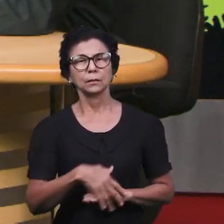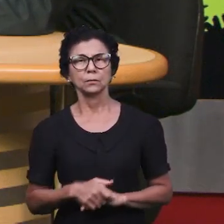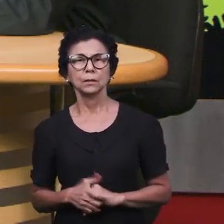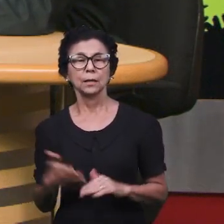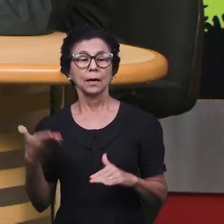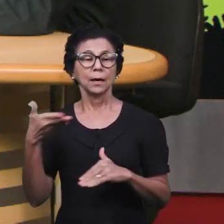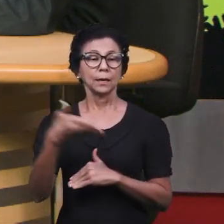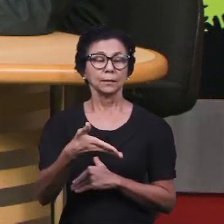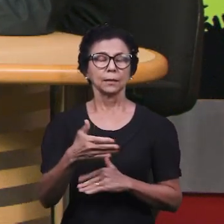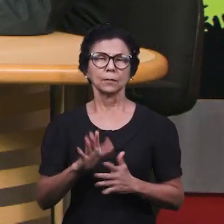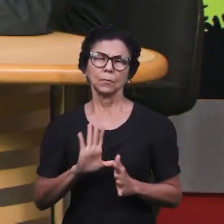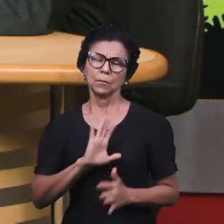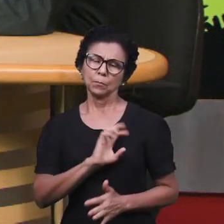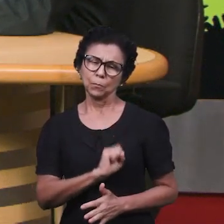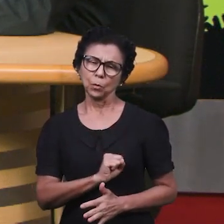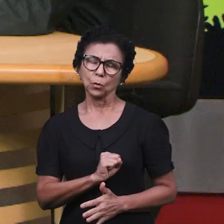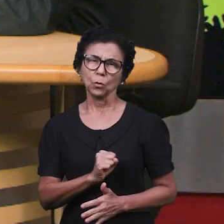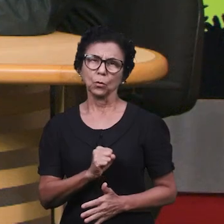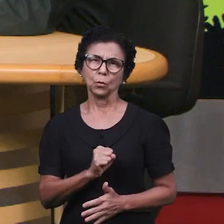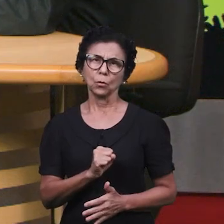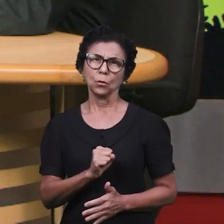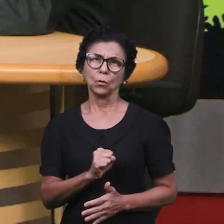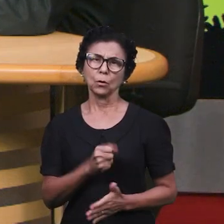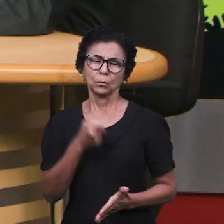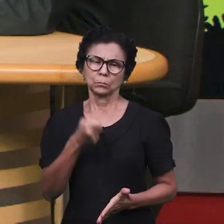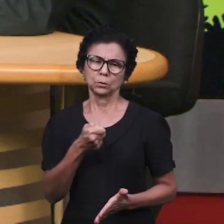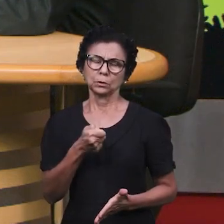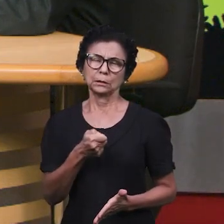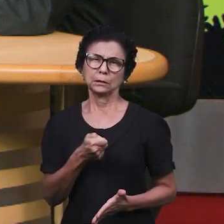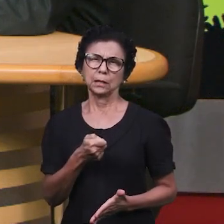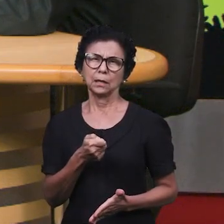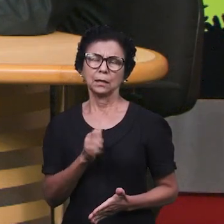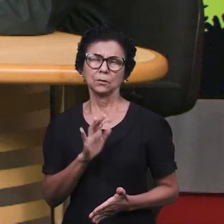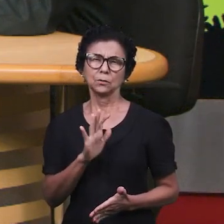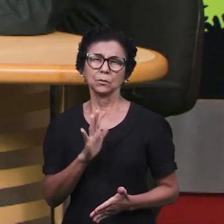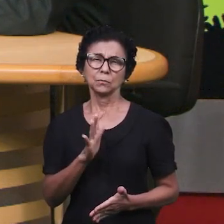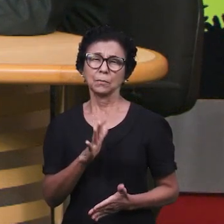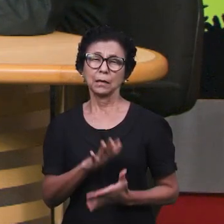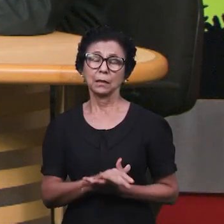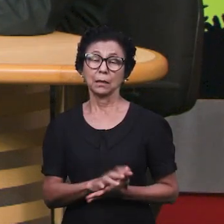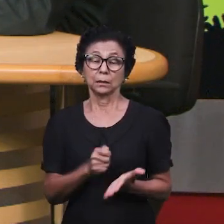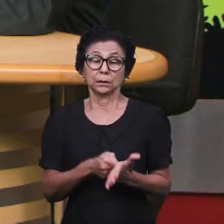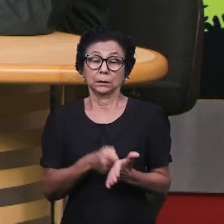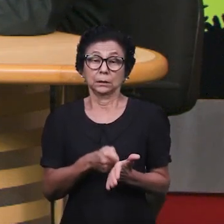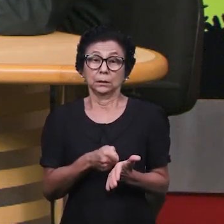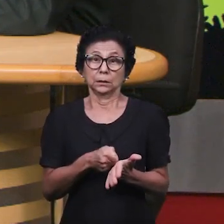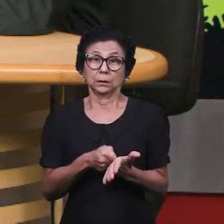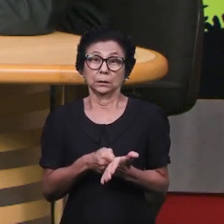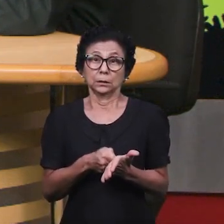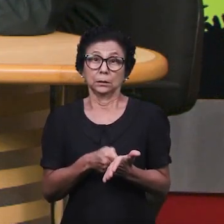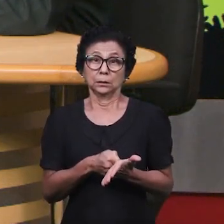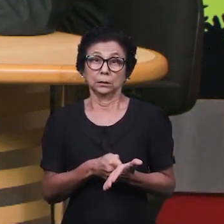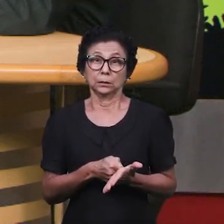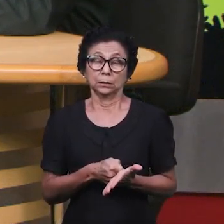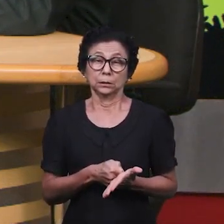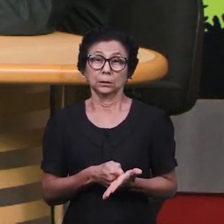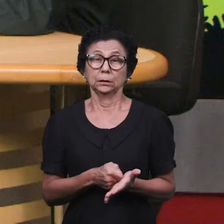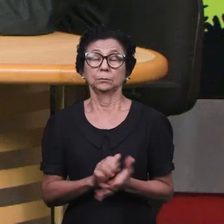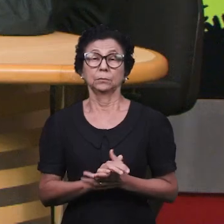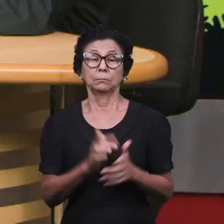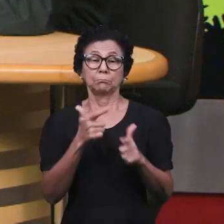com amor, com autoridade, mas sem recorrer ao uso excessivo, rígido da força,